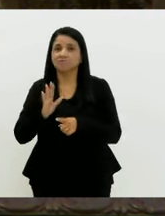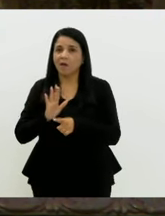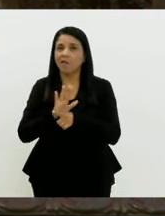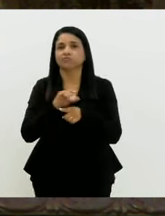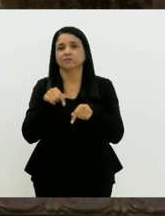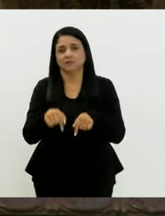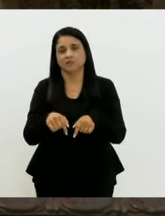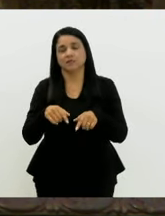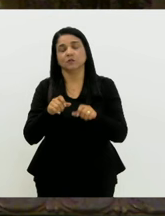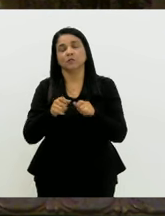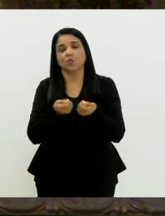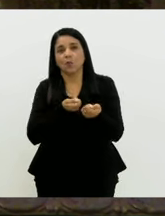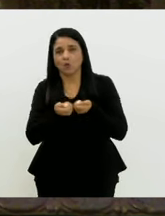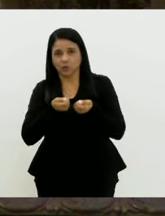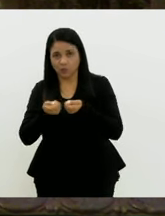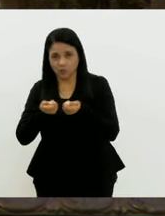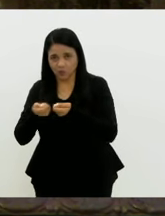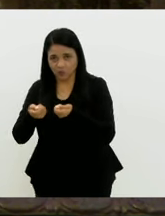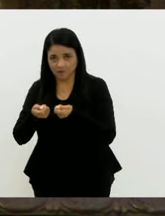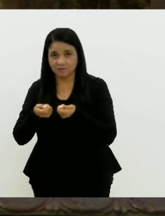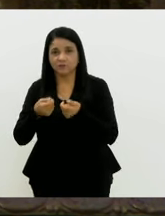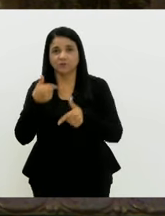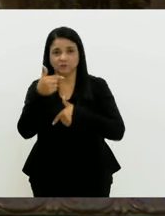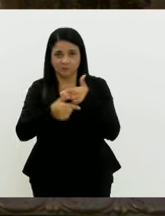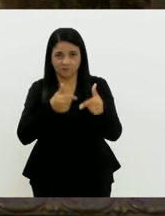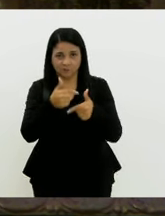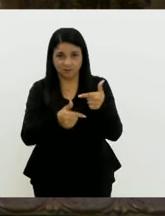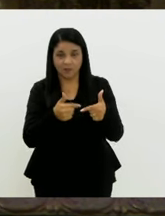externo, ressaltando as diretrizes atuais,